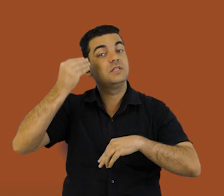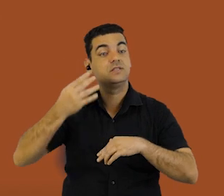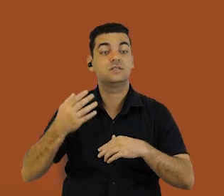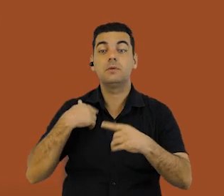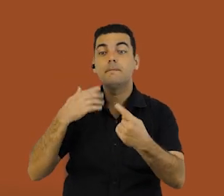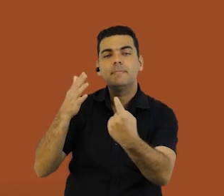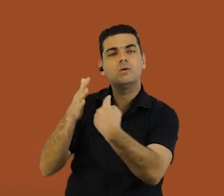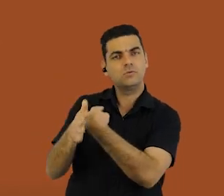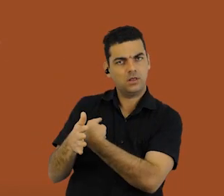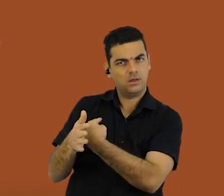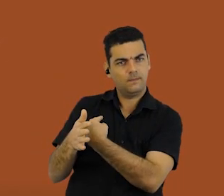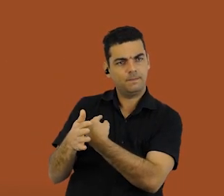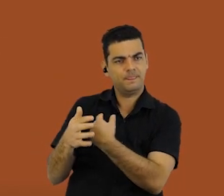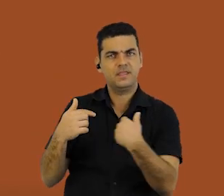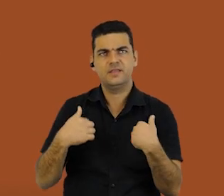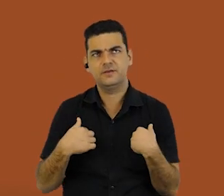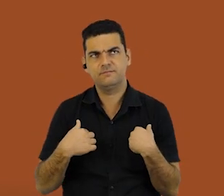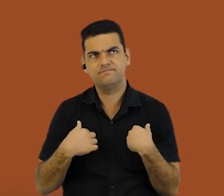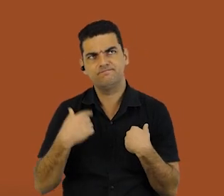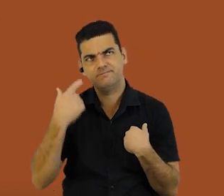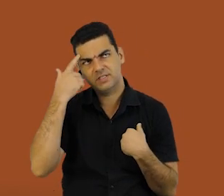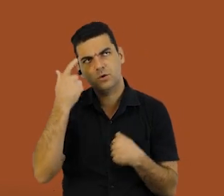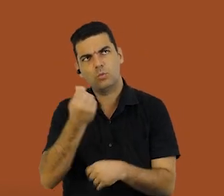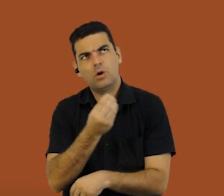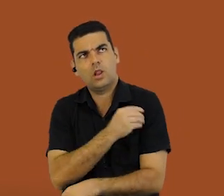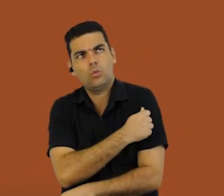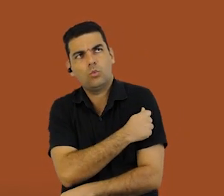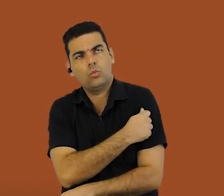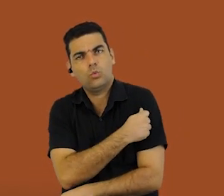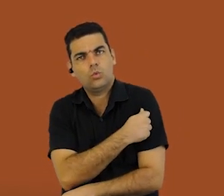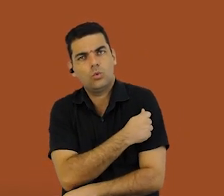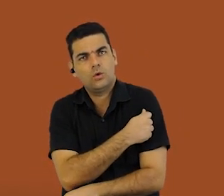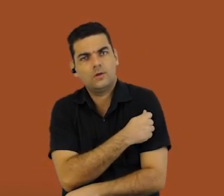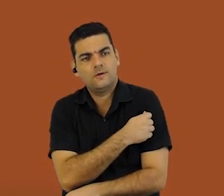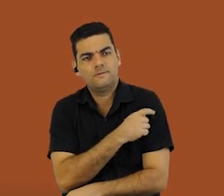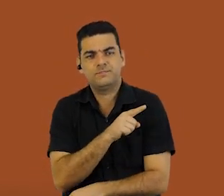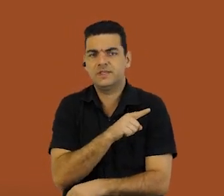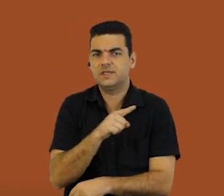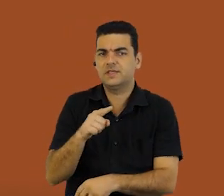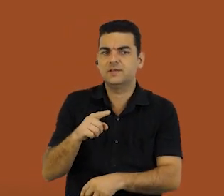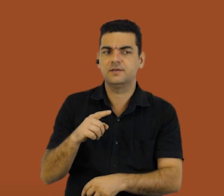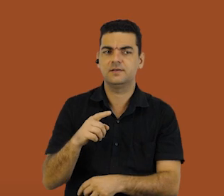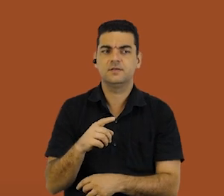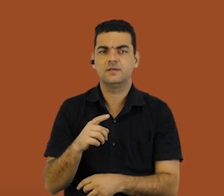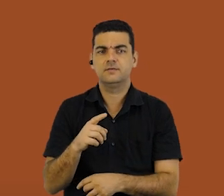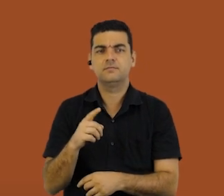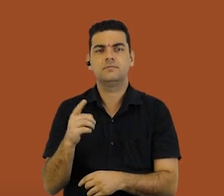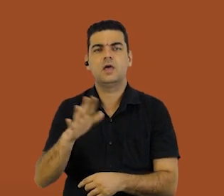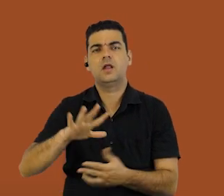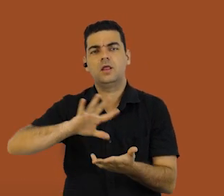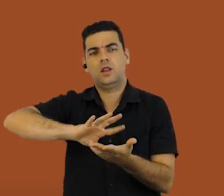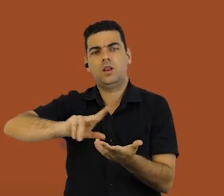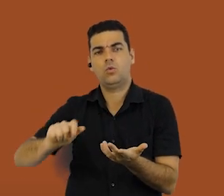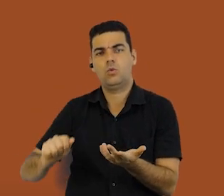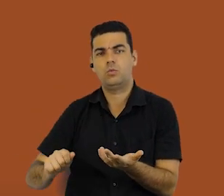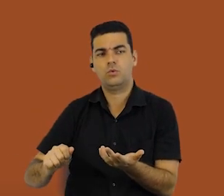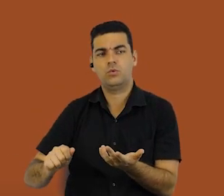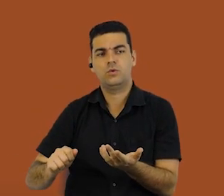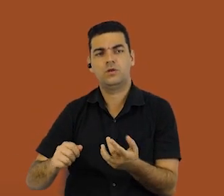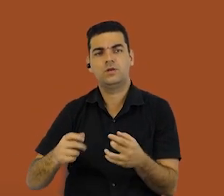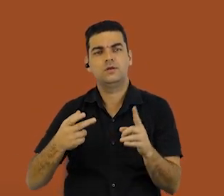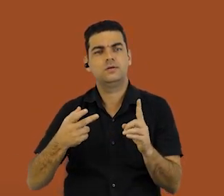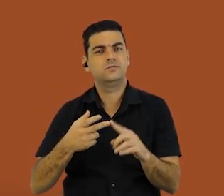se perguntar como é que os alunos de que os estudantes de quilombos,